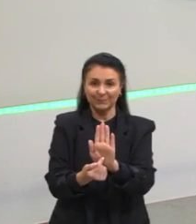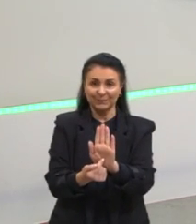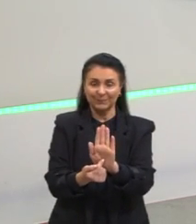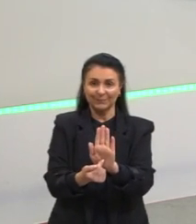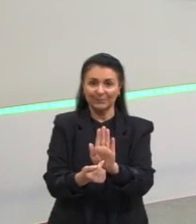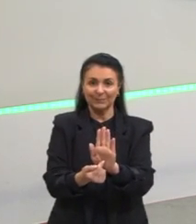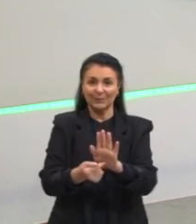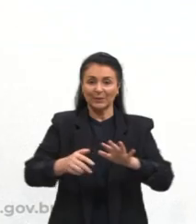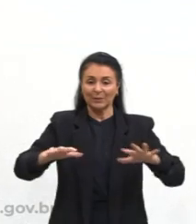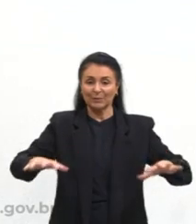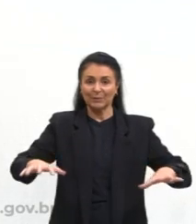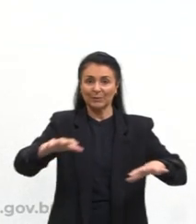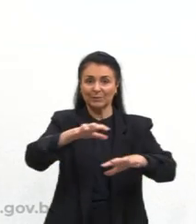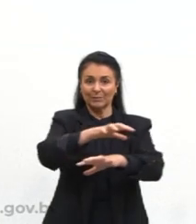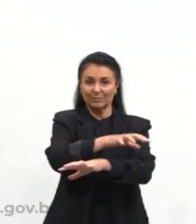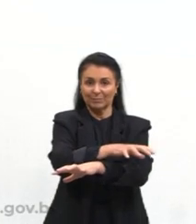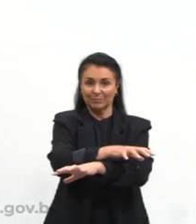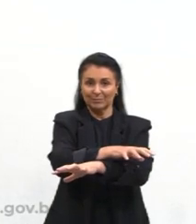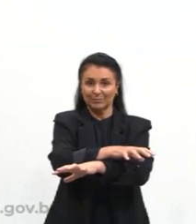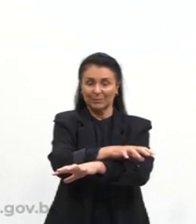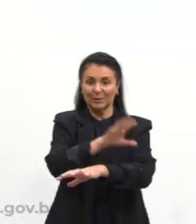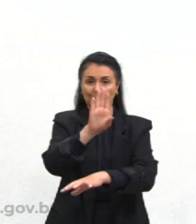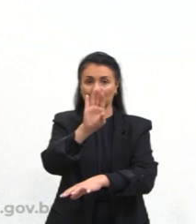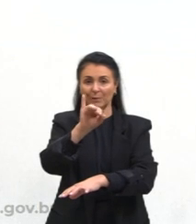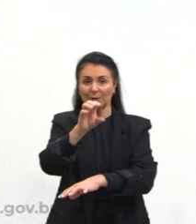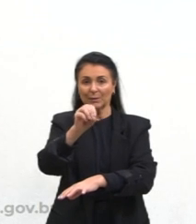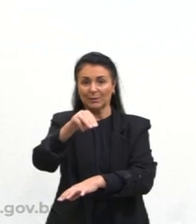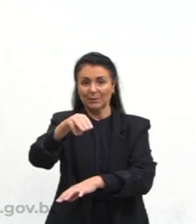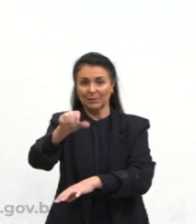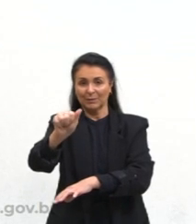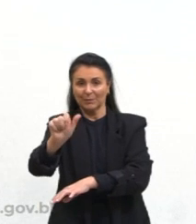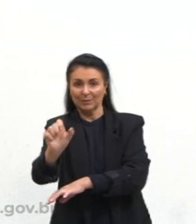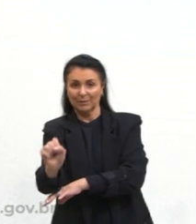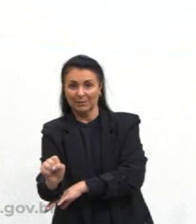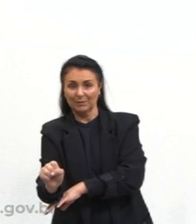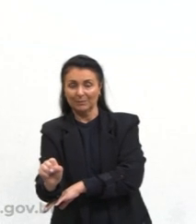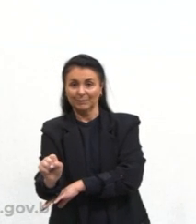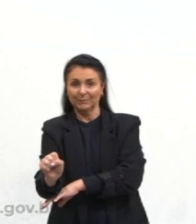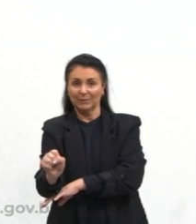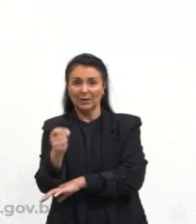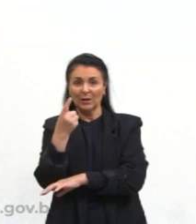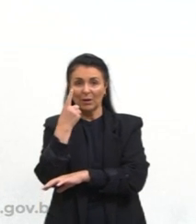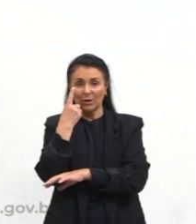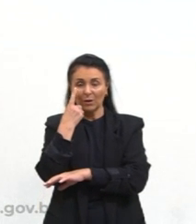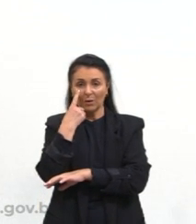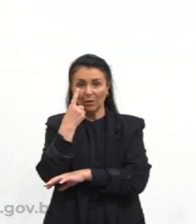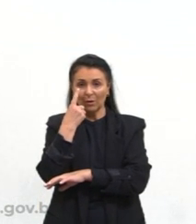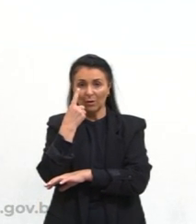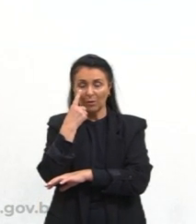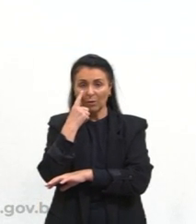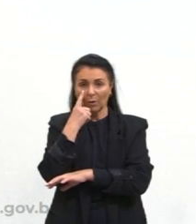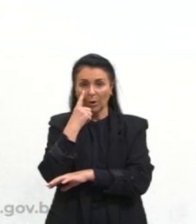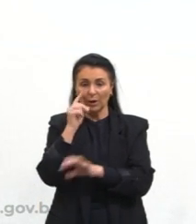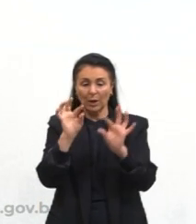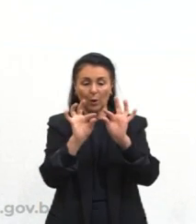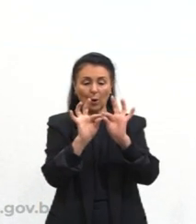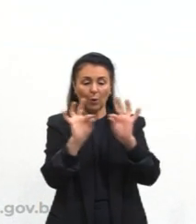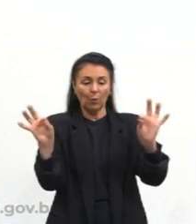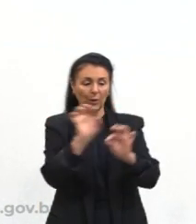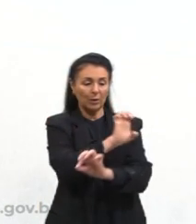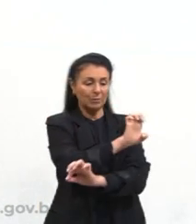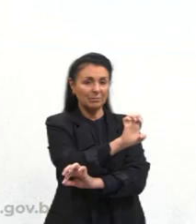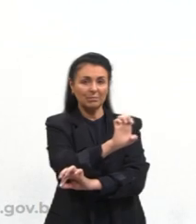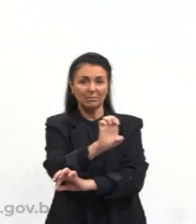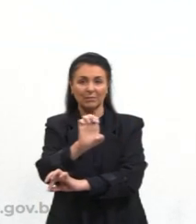o bioma só como eu falei para vocês tá a gurizada aqui vai dar bem direitinho ó vamos pegar então a linha do Equador aqui